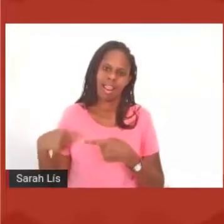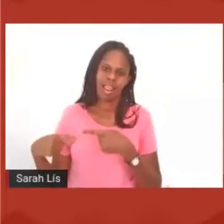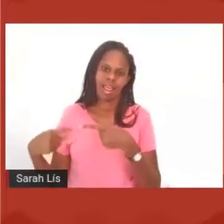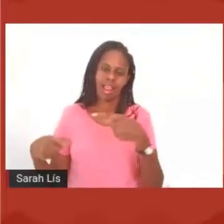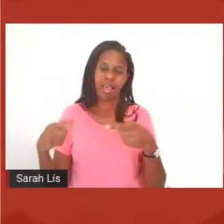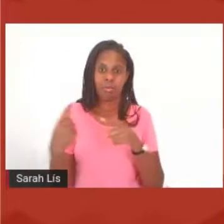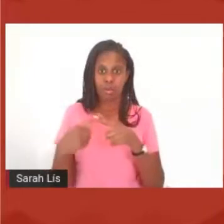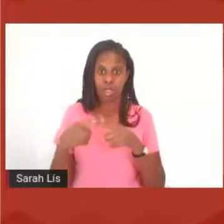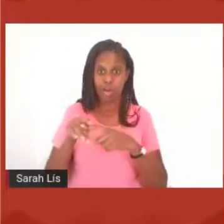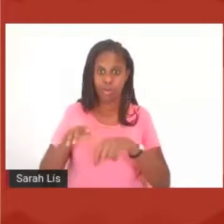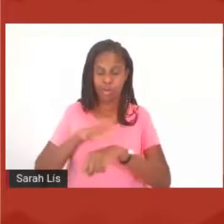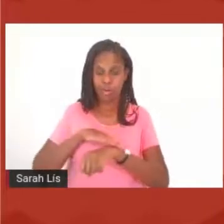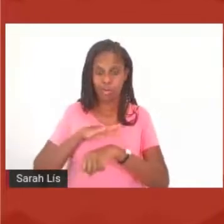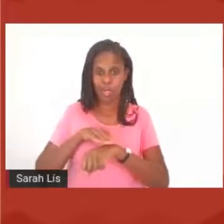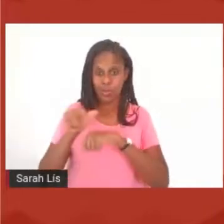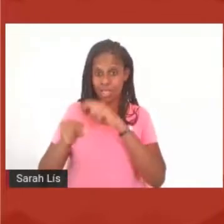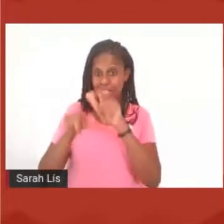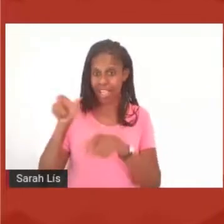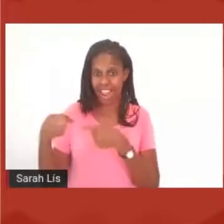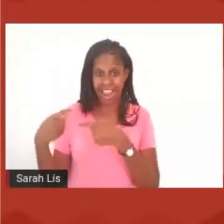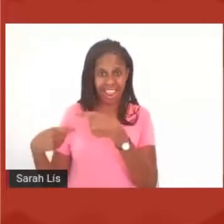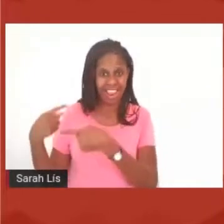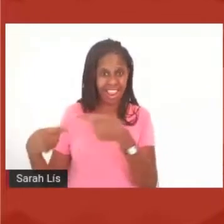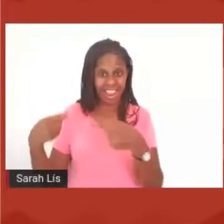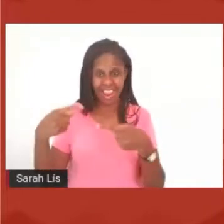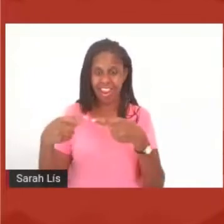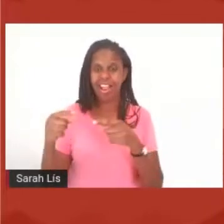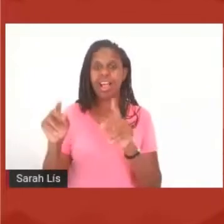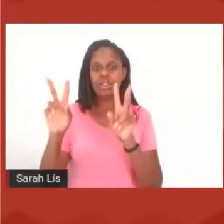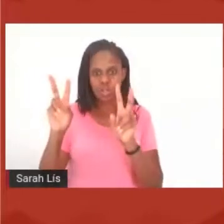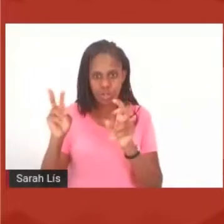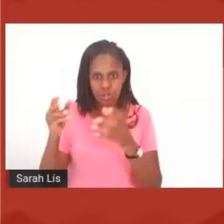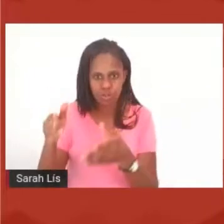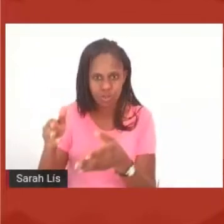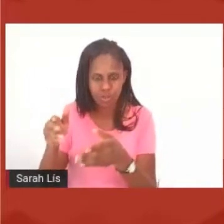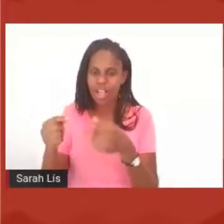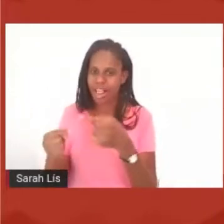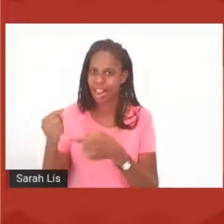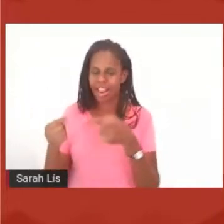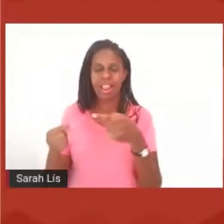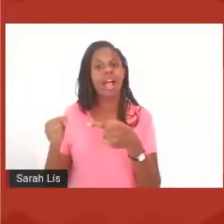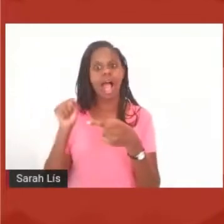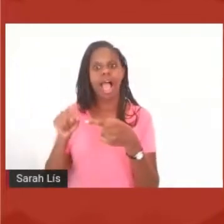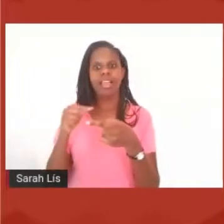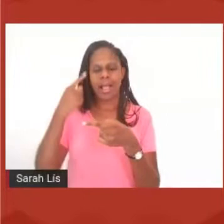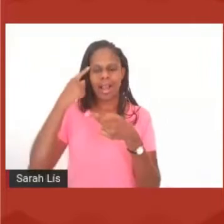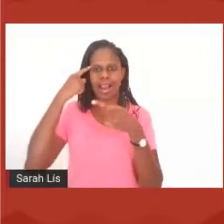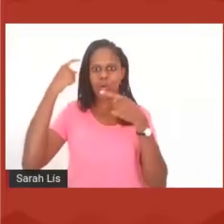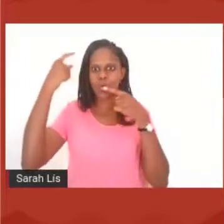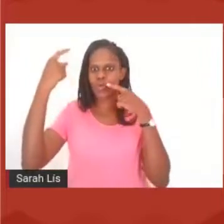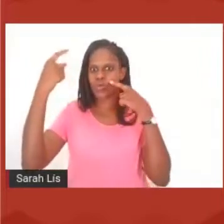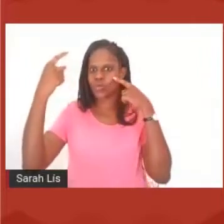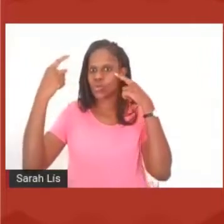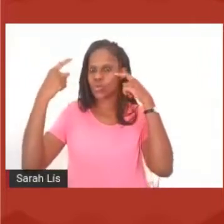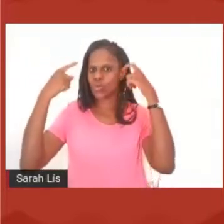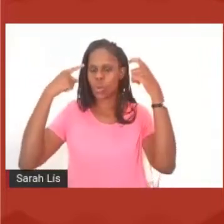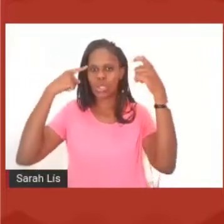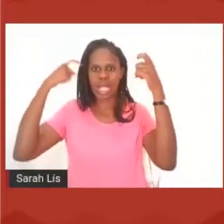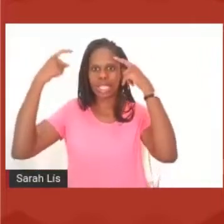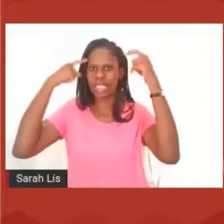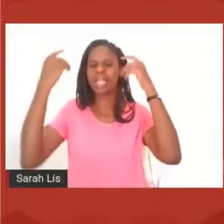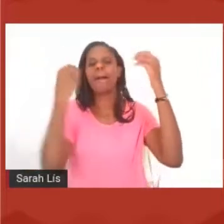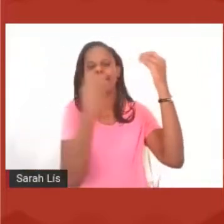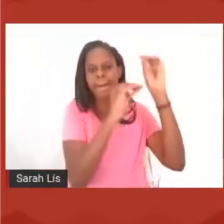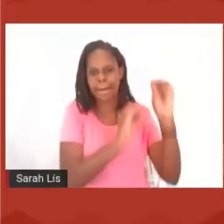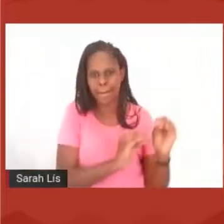vai começar a acontecer, tá certo? Então, a Ana colocou a questão dos líquidos, o Humberto fez um comentário lá sobre